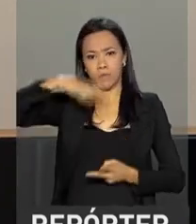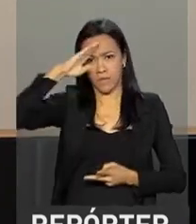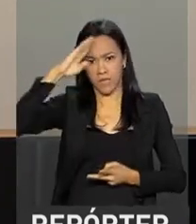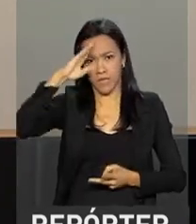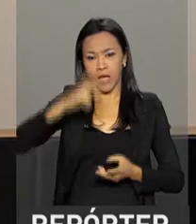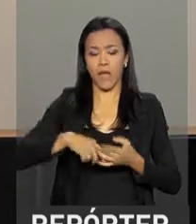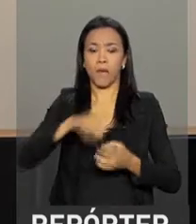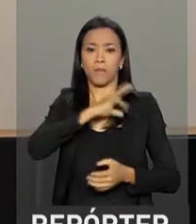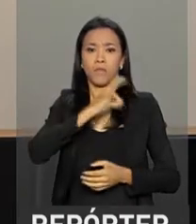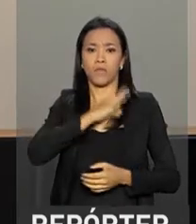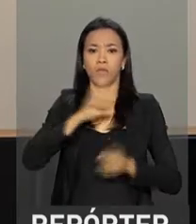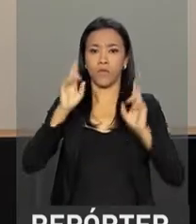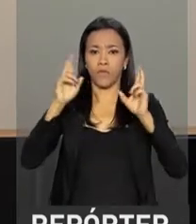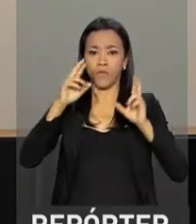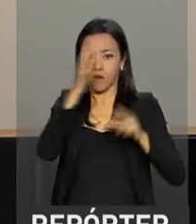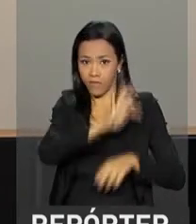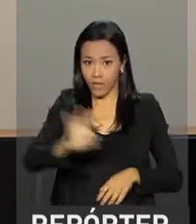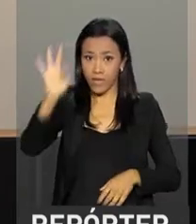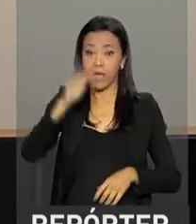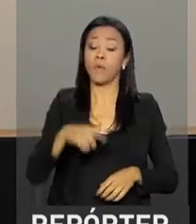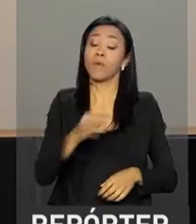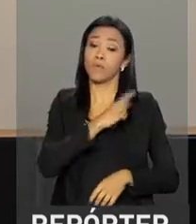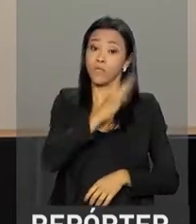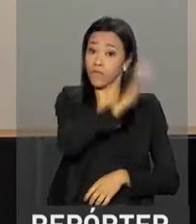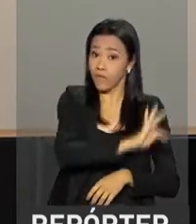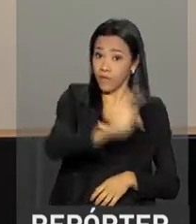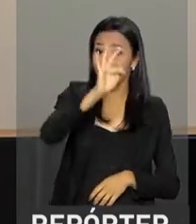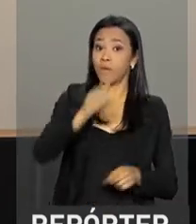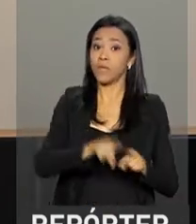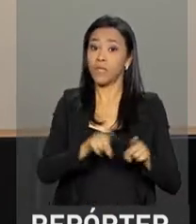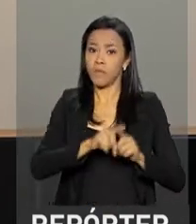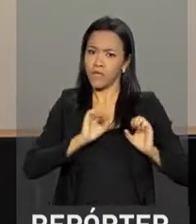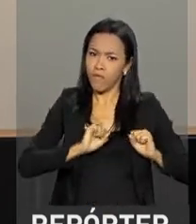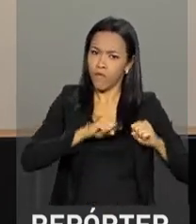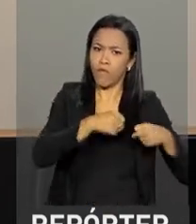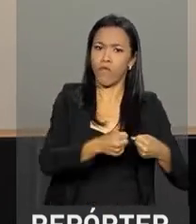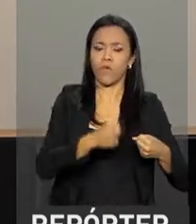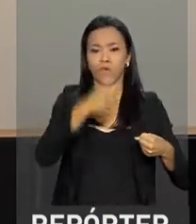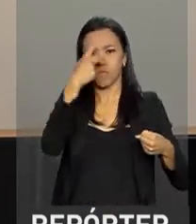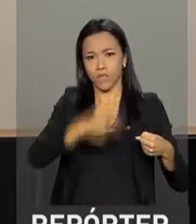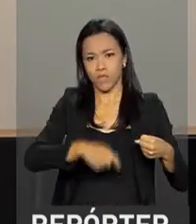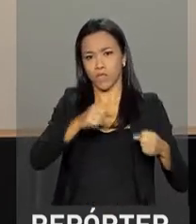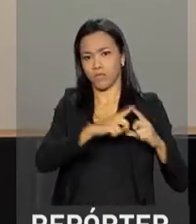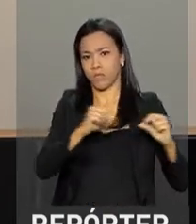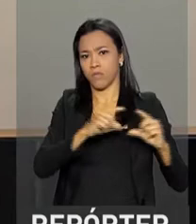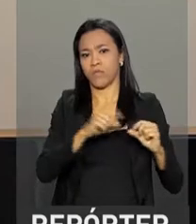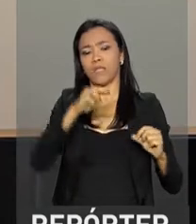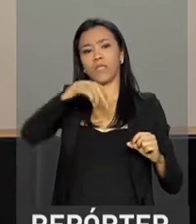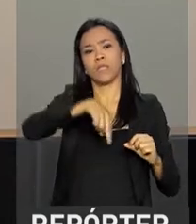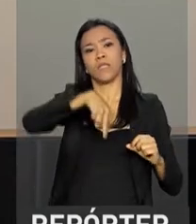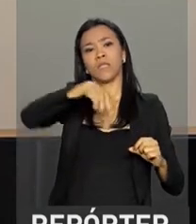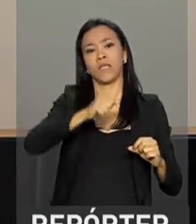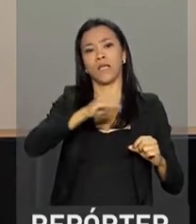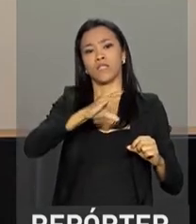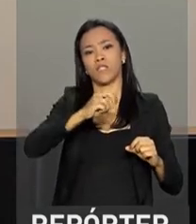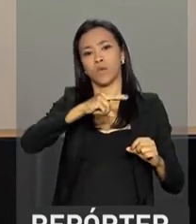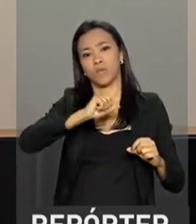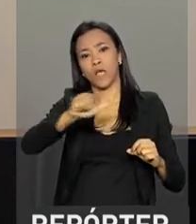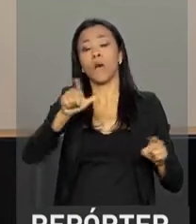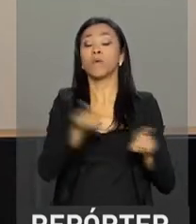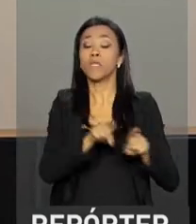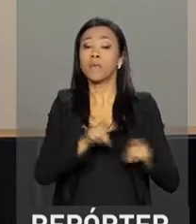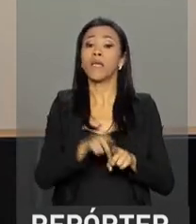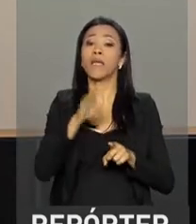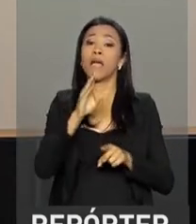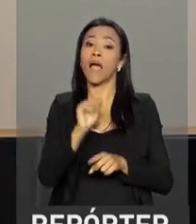rodoviária federal polícia federal além da força nacional e da agência brasileira de inteligência abin a idéia